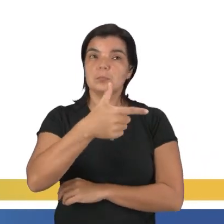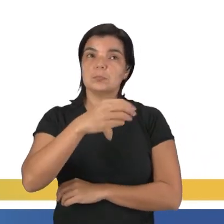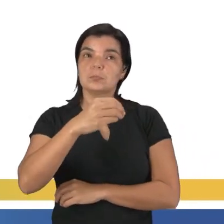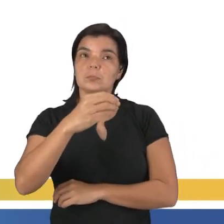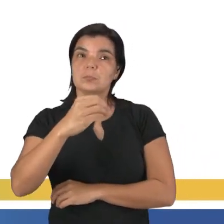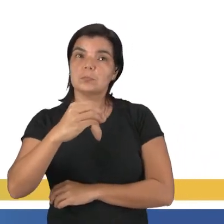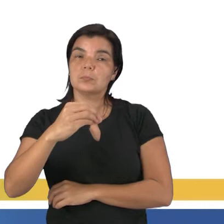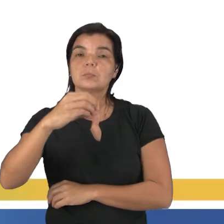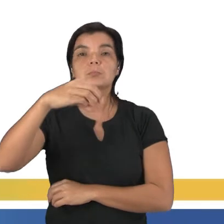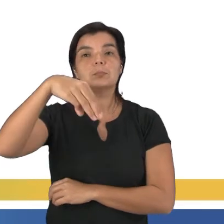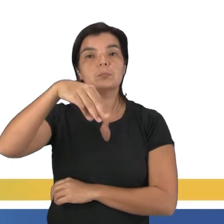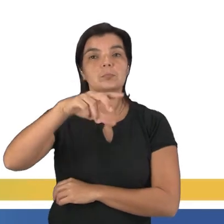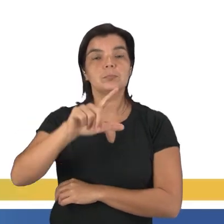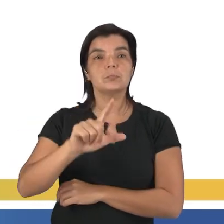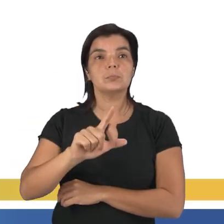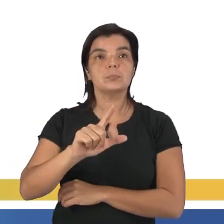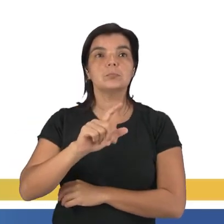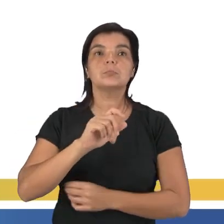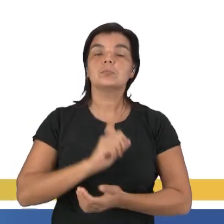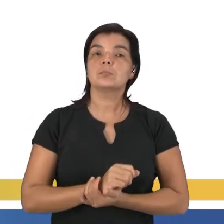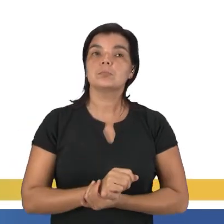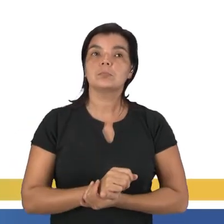de